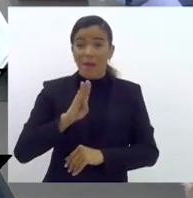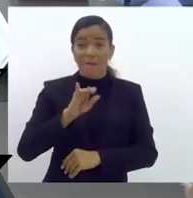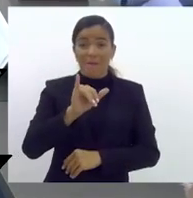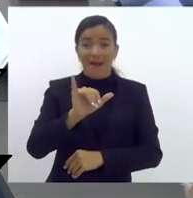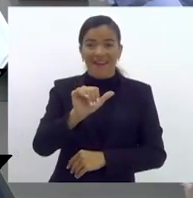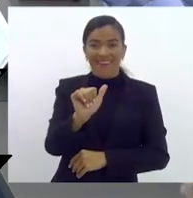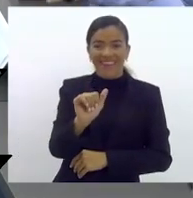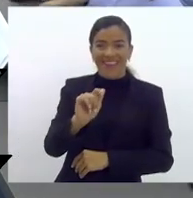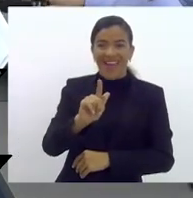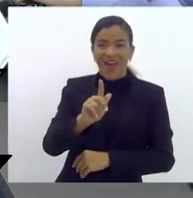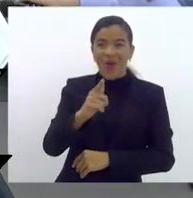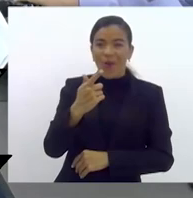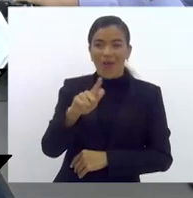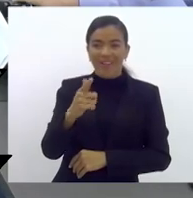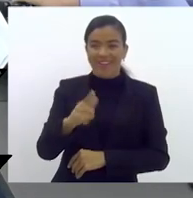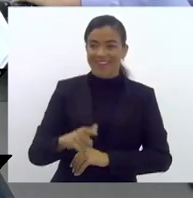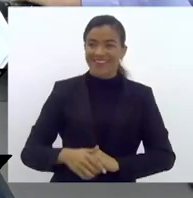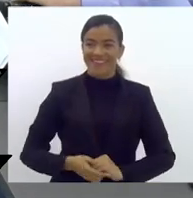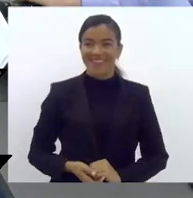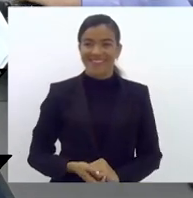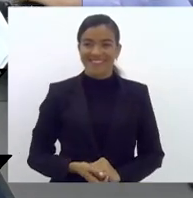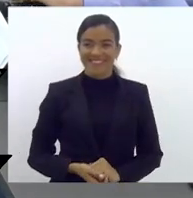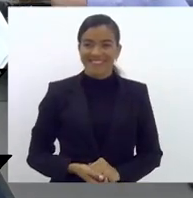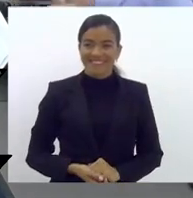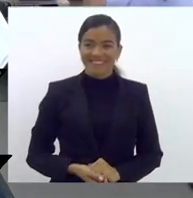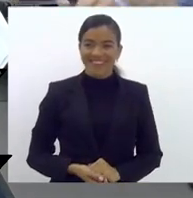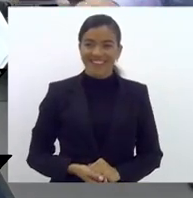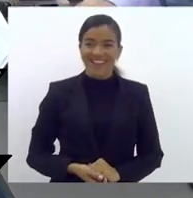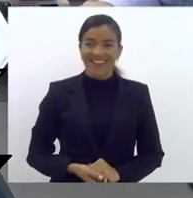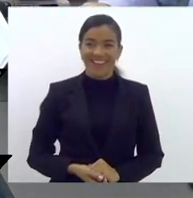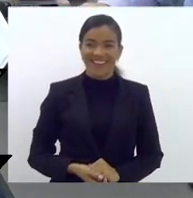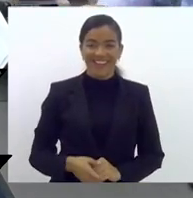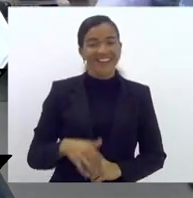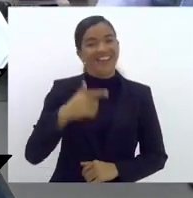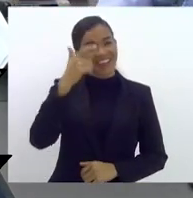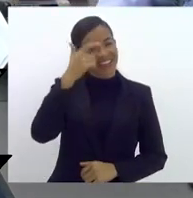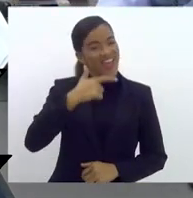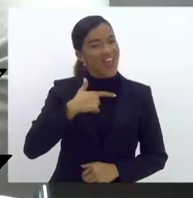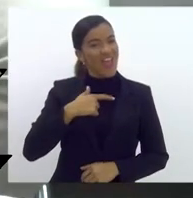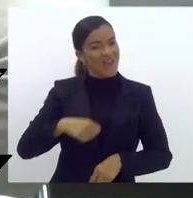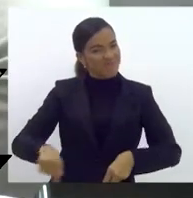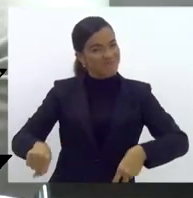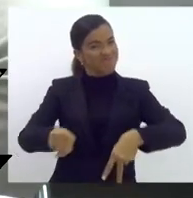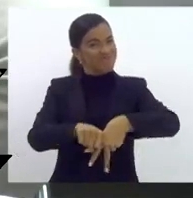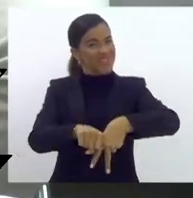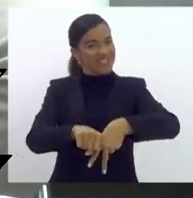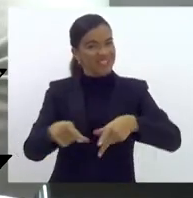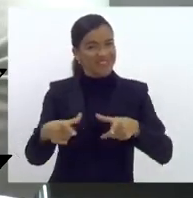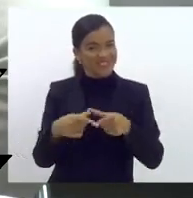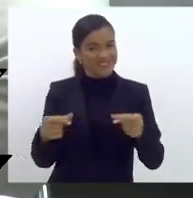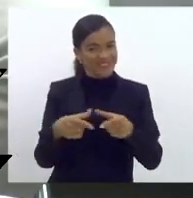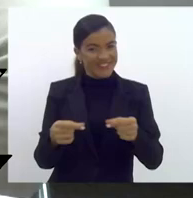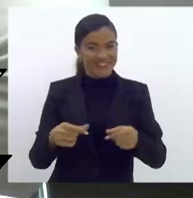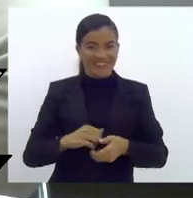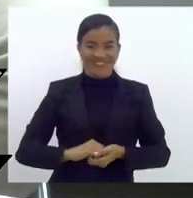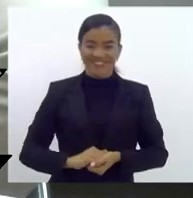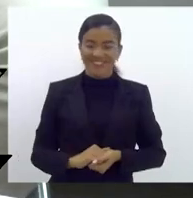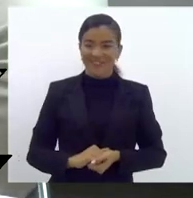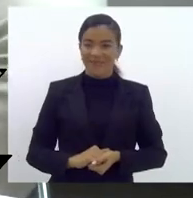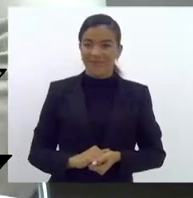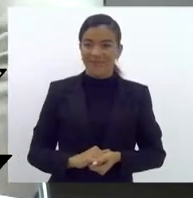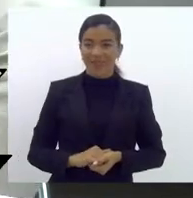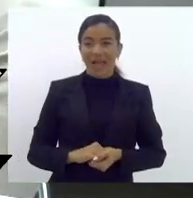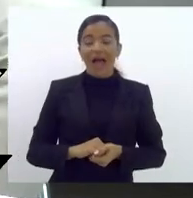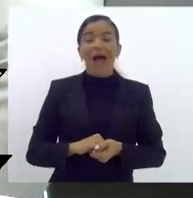excelência mas realmente não me tornei embaixador do Japão a